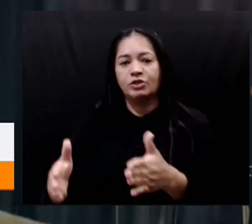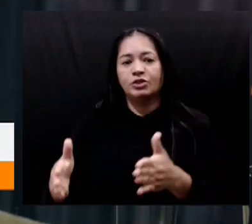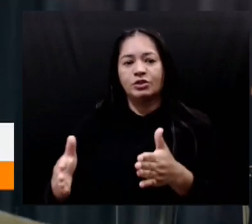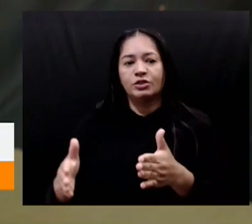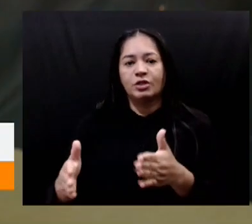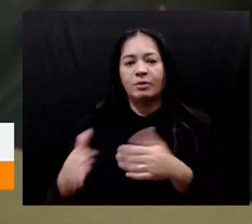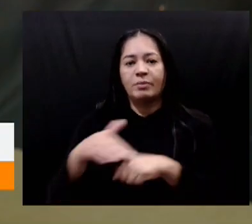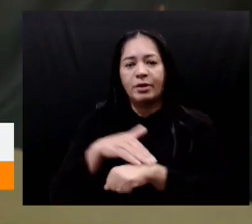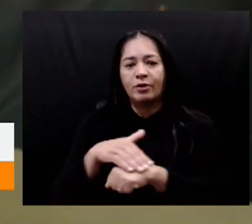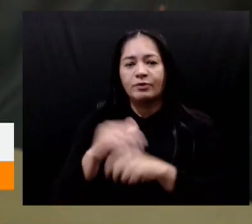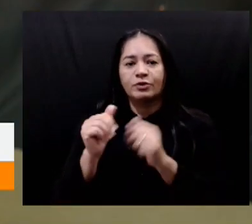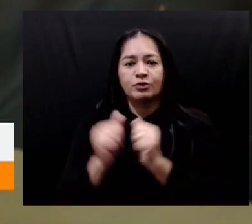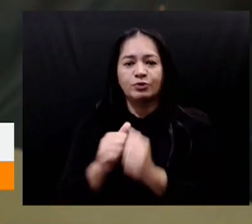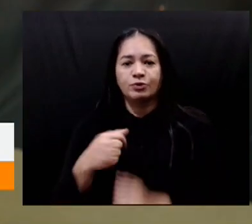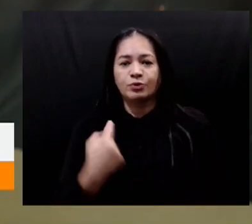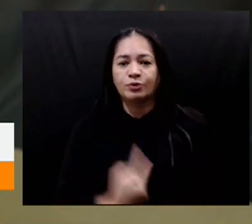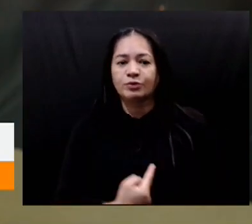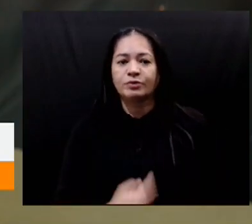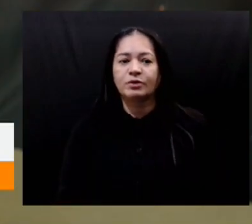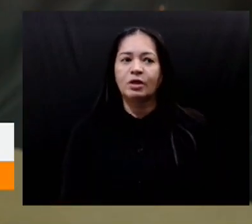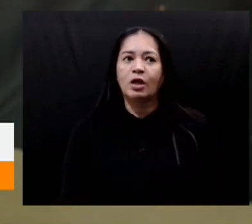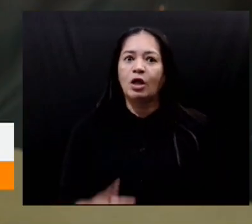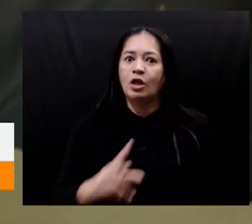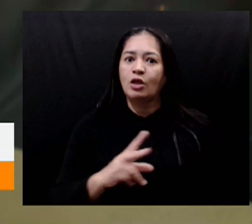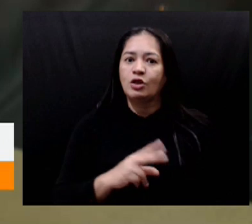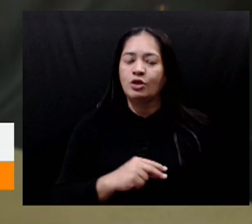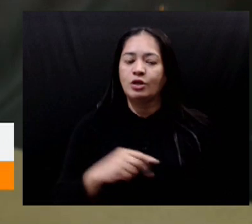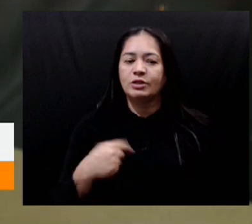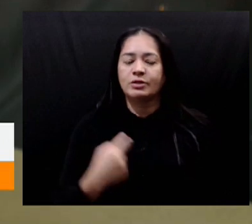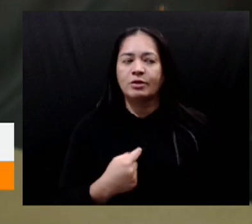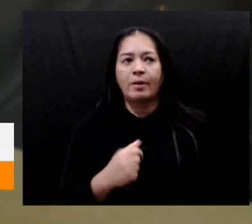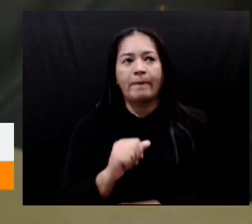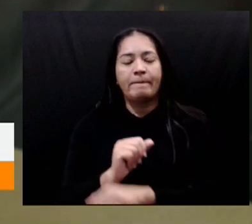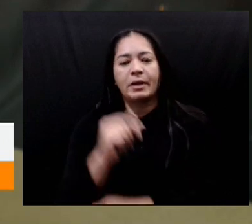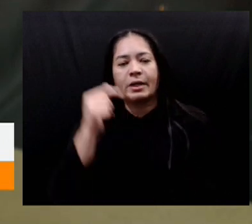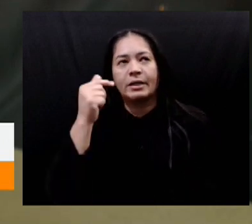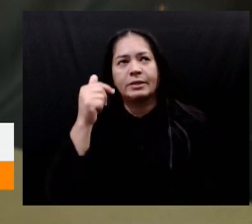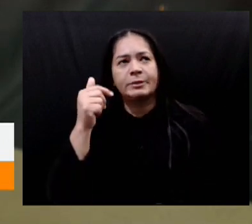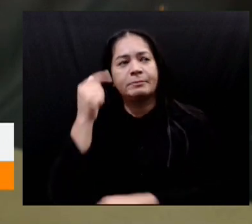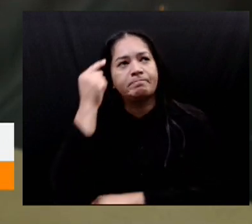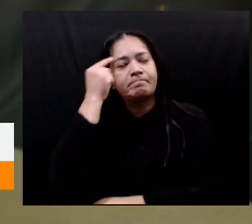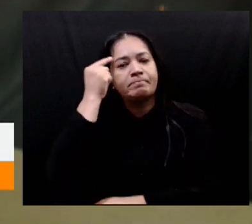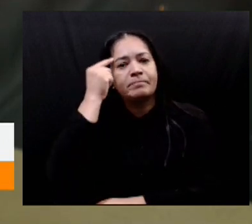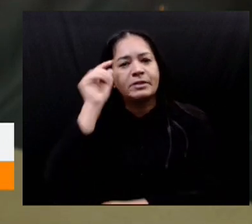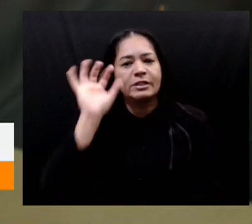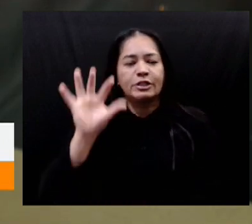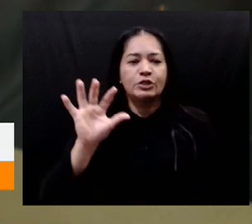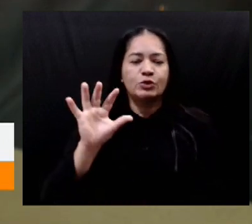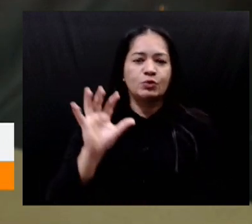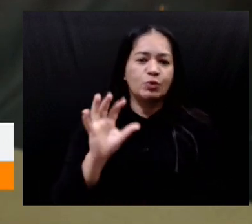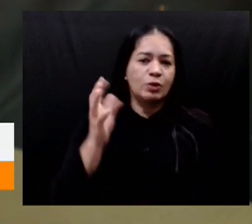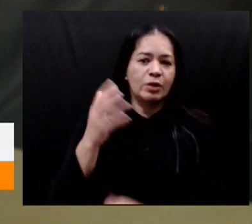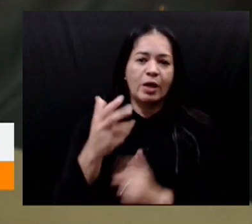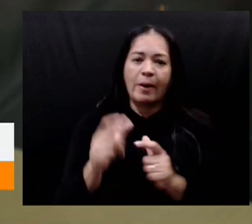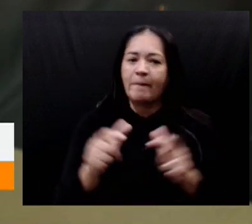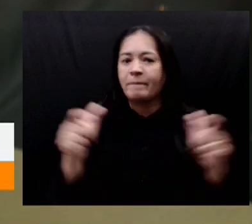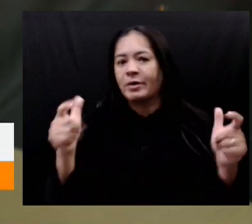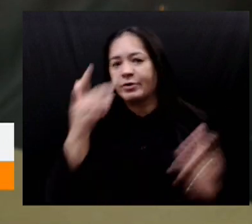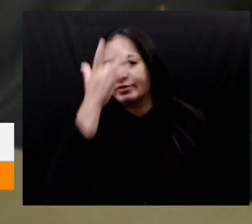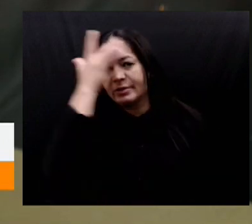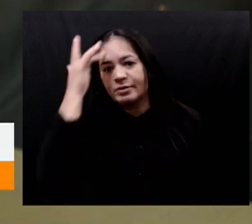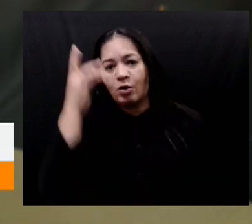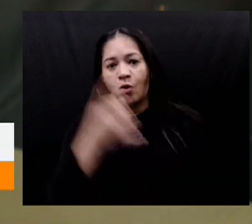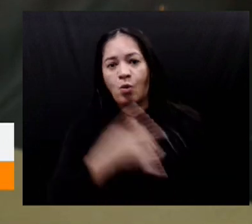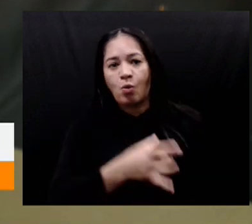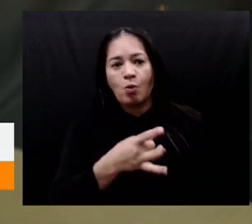gente. Nossa, quando a gente para analisar, eu acho que isso acontece com a maioria das pessoas, esse medo do fracasso, ele vem